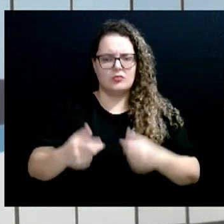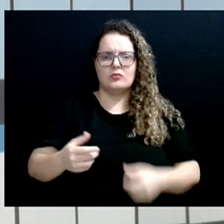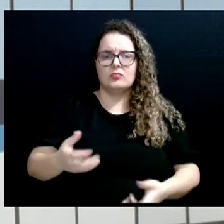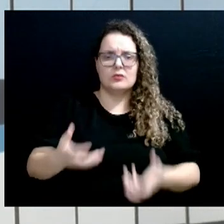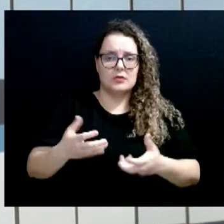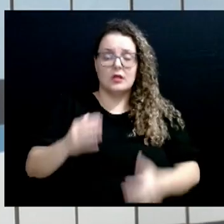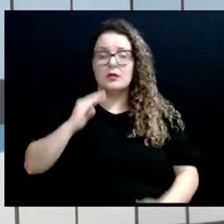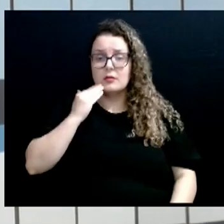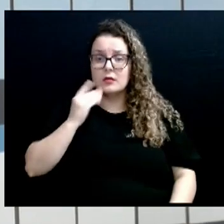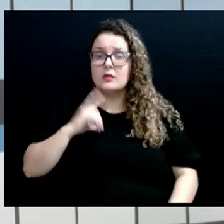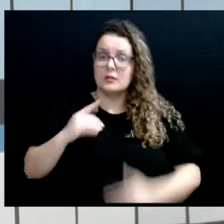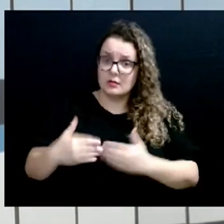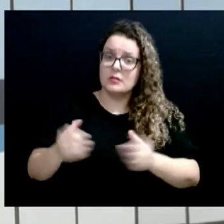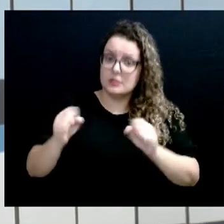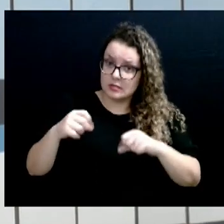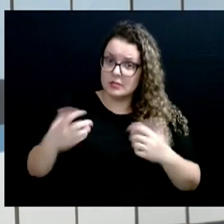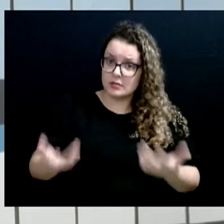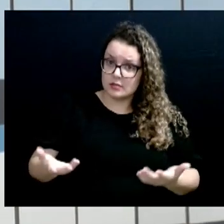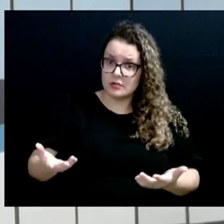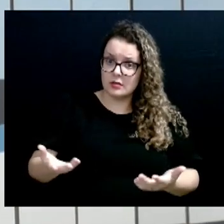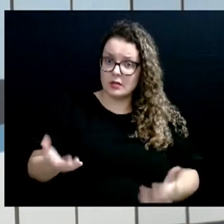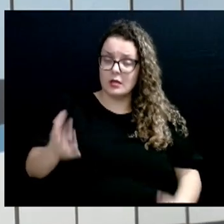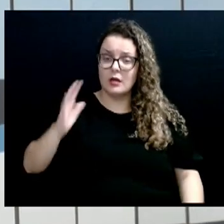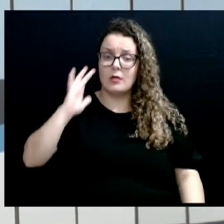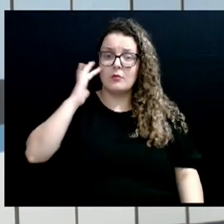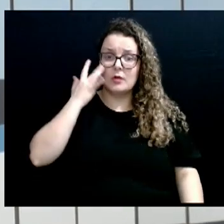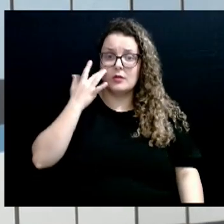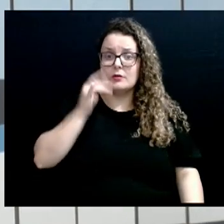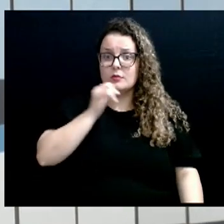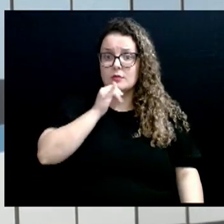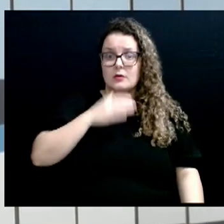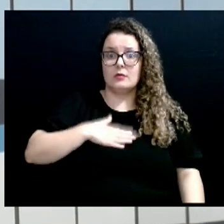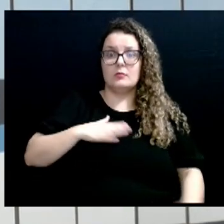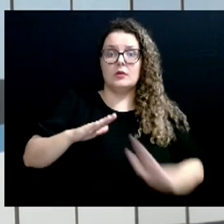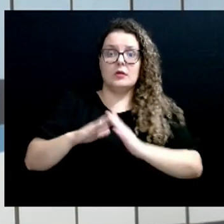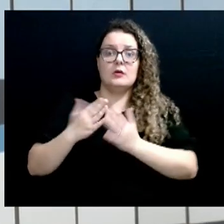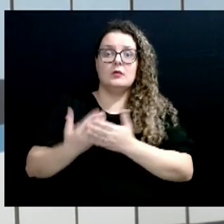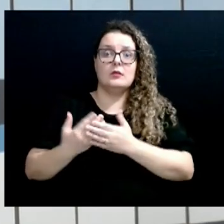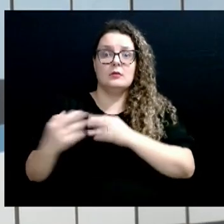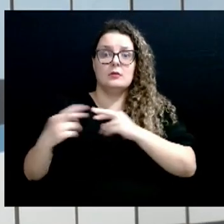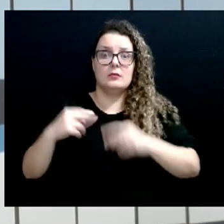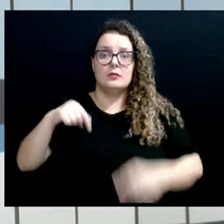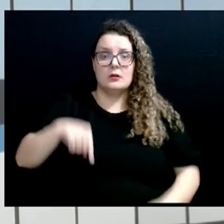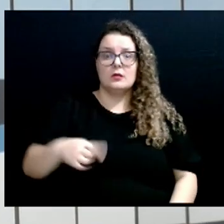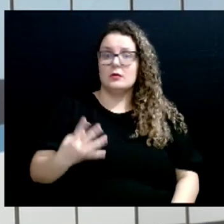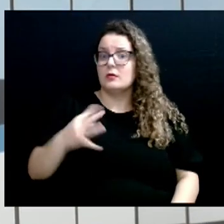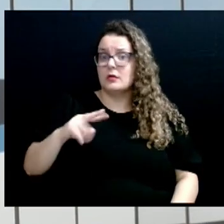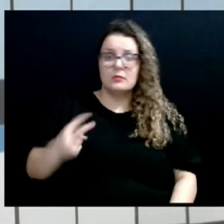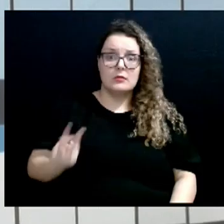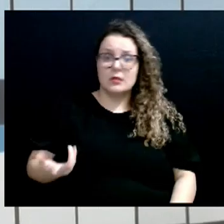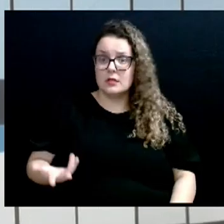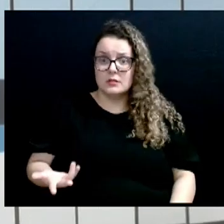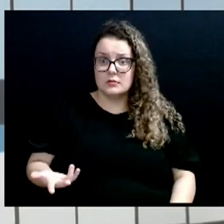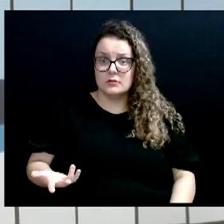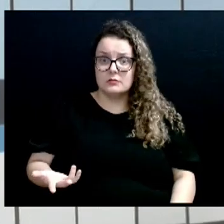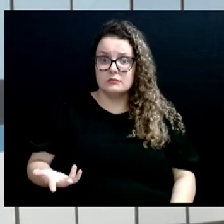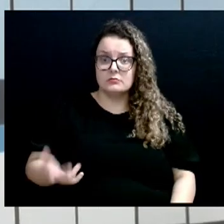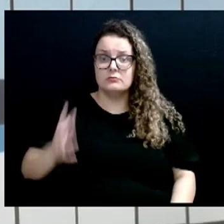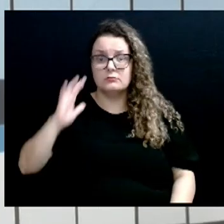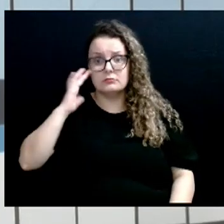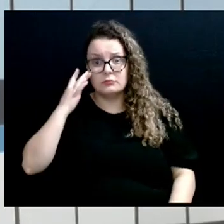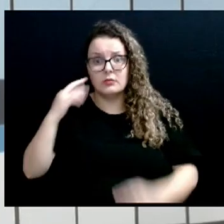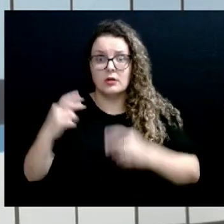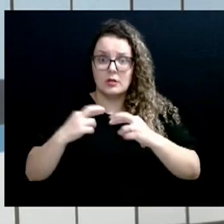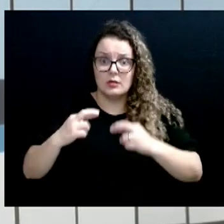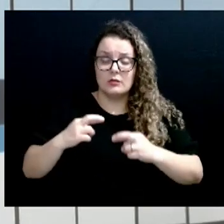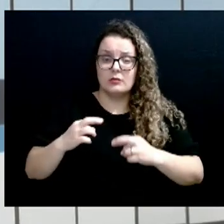atual? Existe. Mas eu acho que, por exemplo, a minha autoescola já foi fiscalizada esse ano umas 4 vezes. Então eu acho que a fiscalização do Detran hoje é